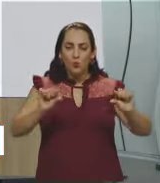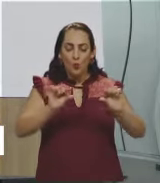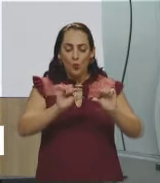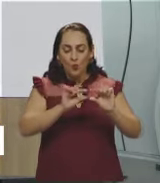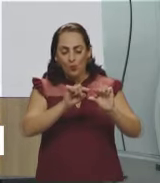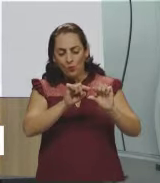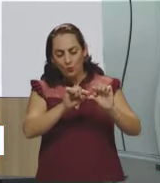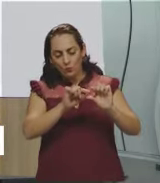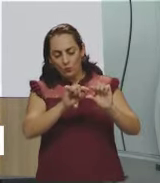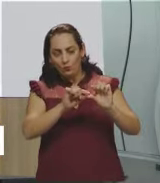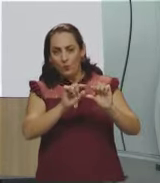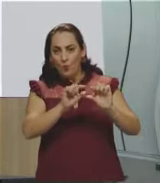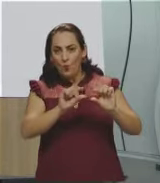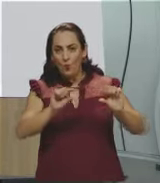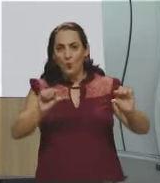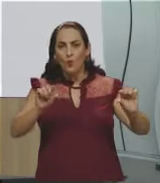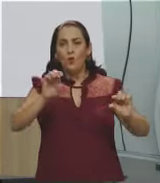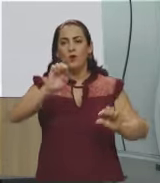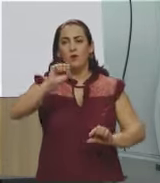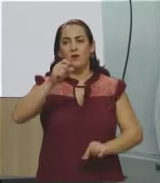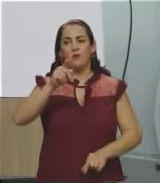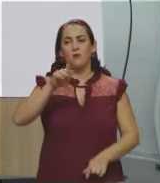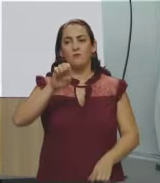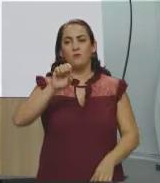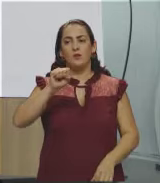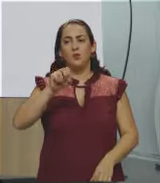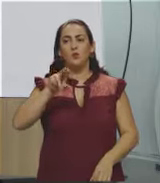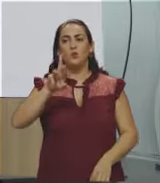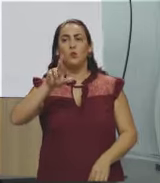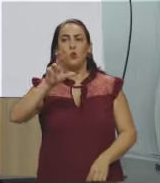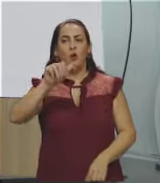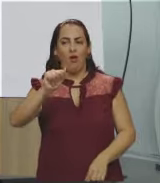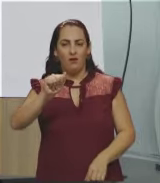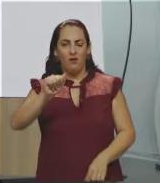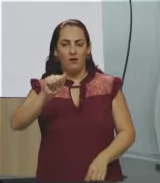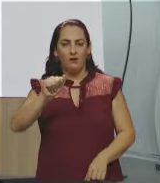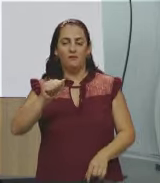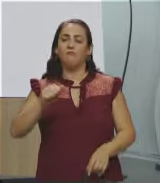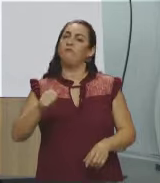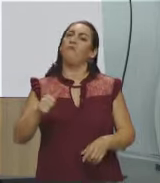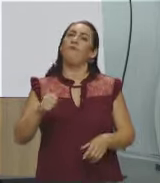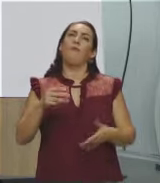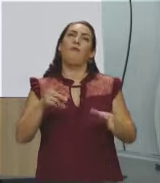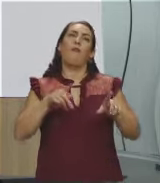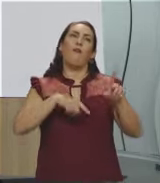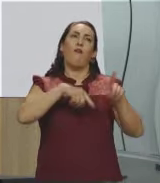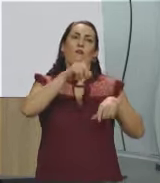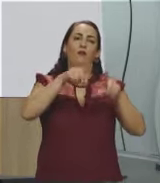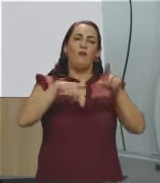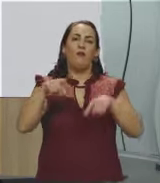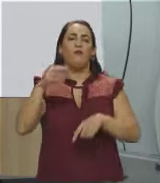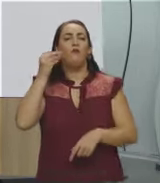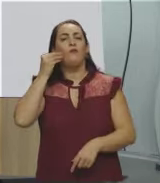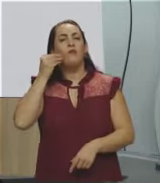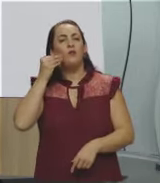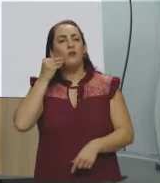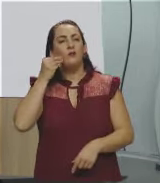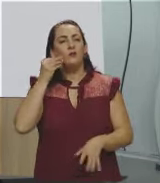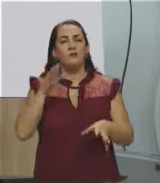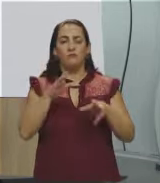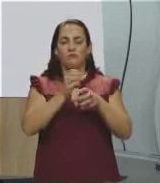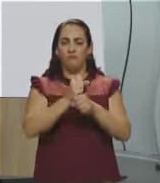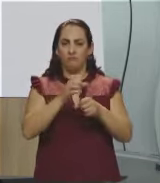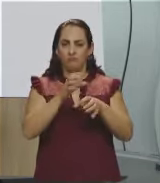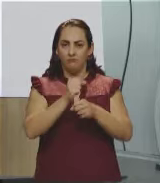hora de pensar nas variáveis que permitem eu calcular resistência elétrica aqui. No caso